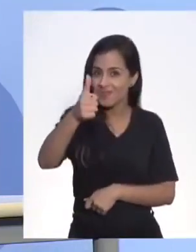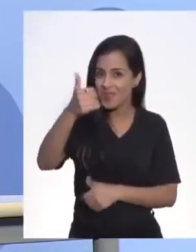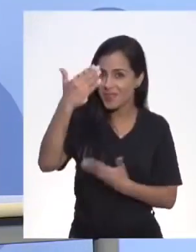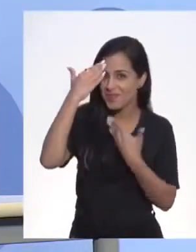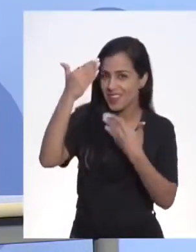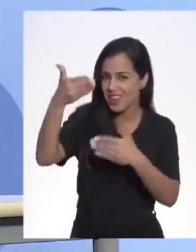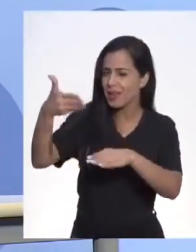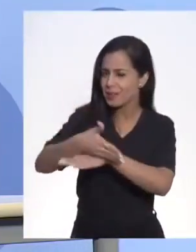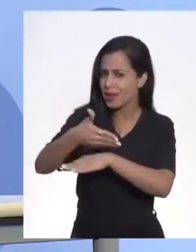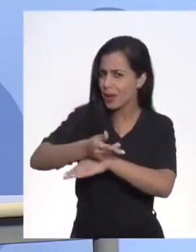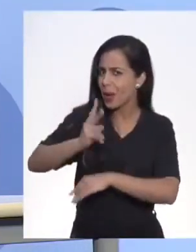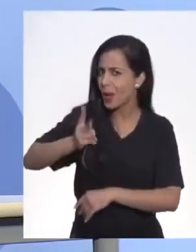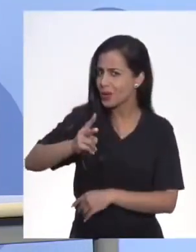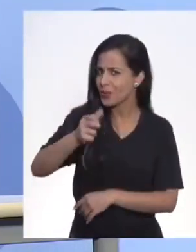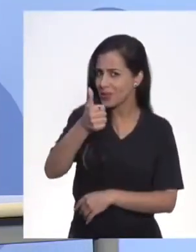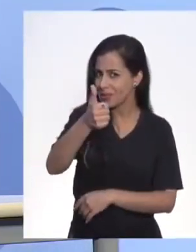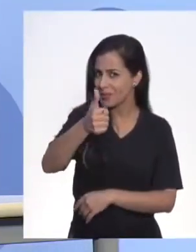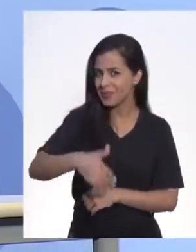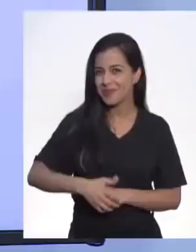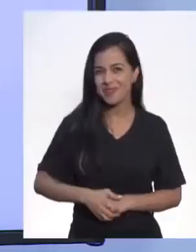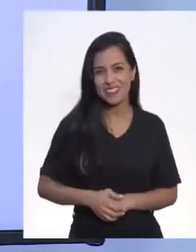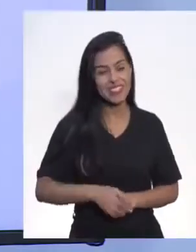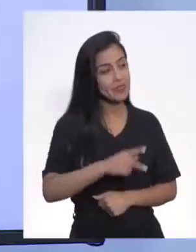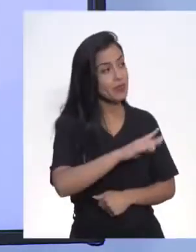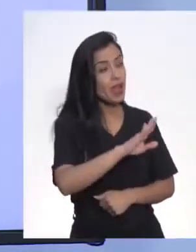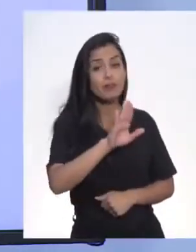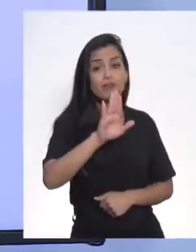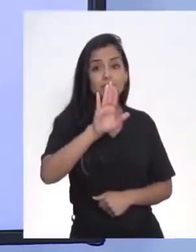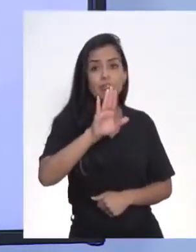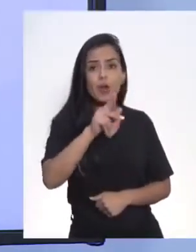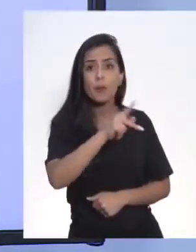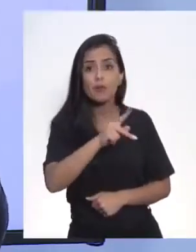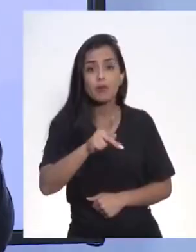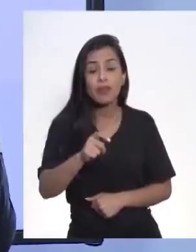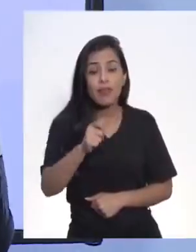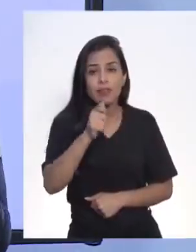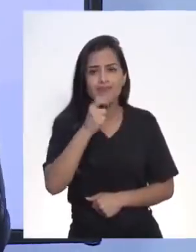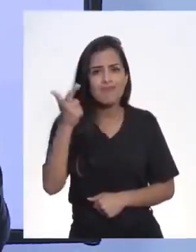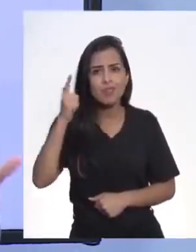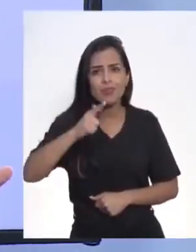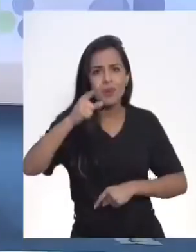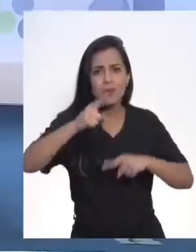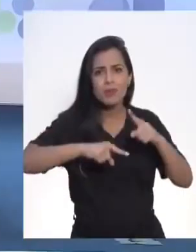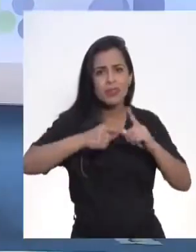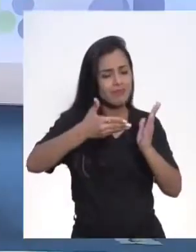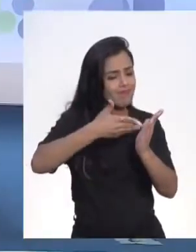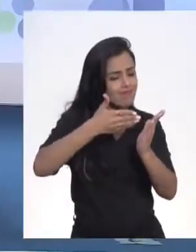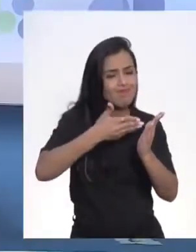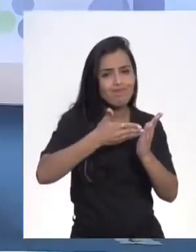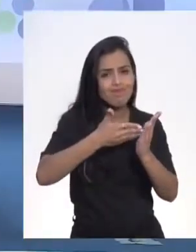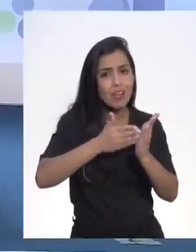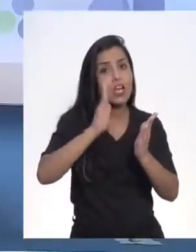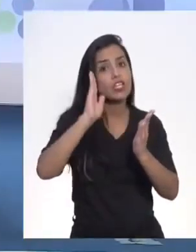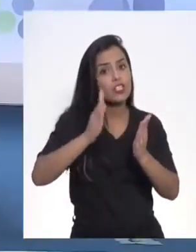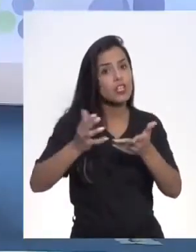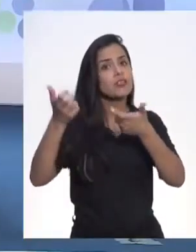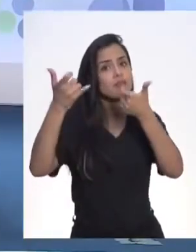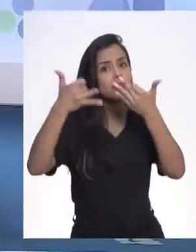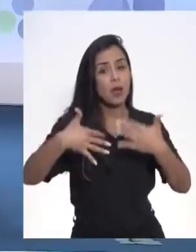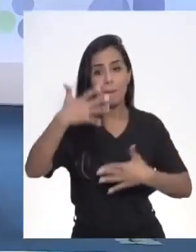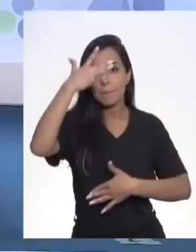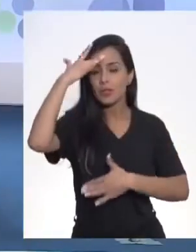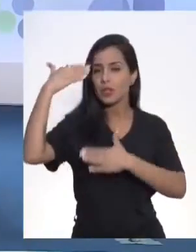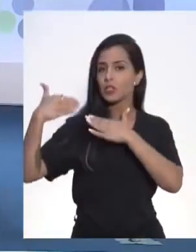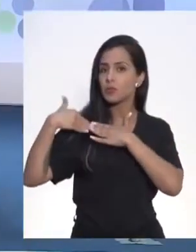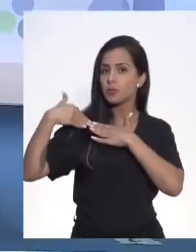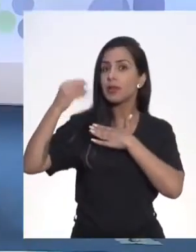hein? Continue participando nas nossas aulas. Professora Inês, só uma coisinha. Professores que ainda não estão conseguindo achar o material no repositório, nós já falamos com o responsável, ele está